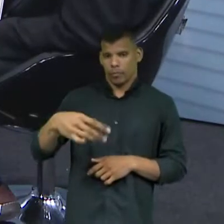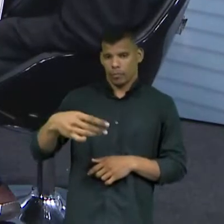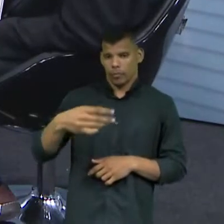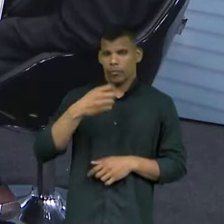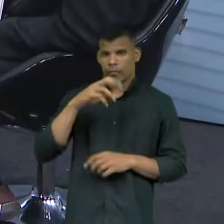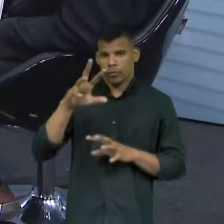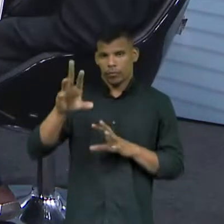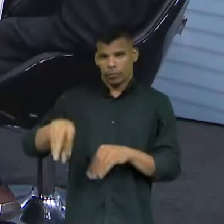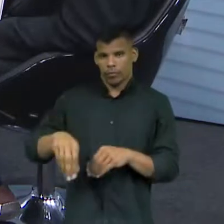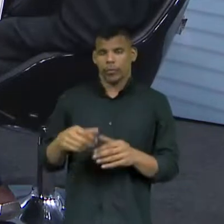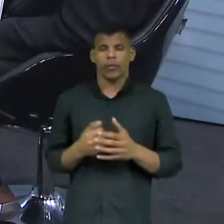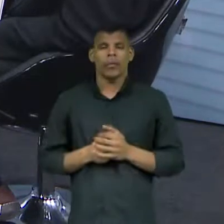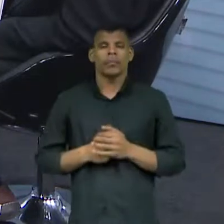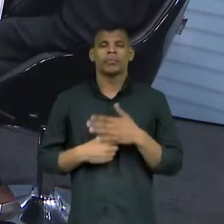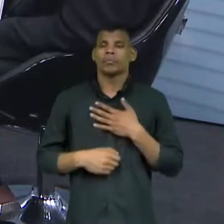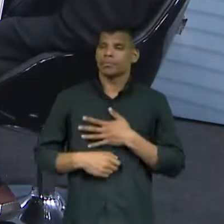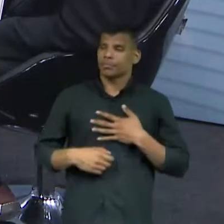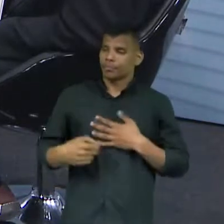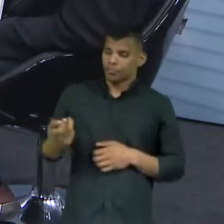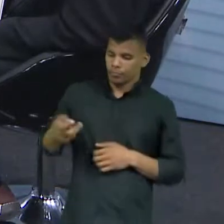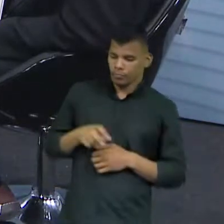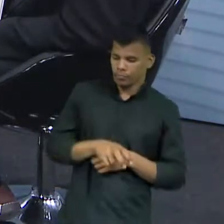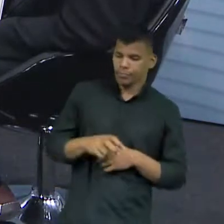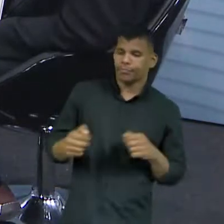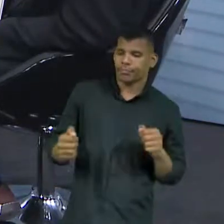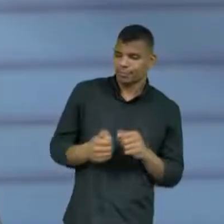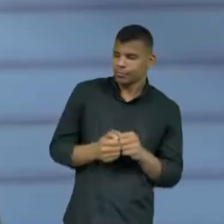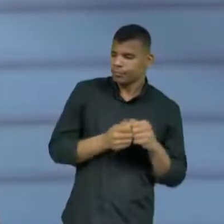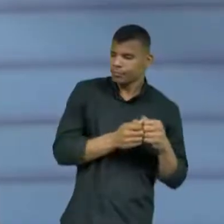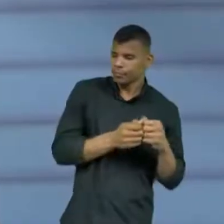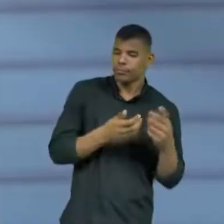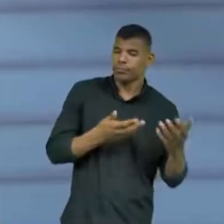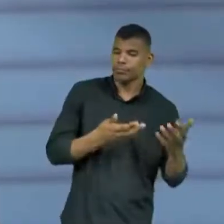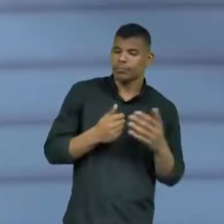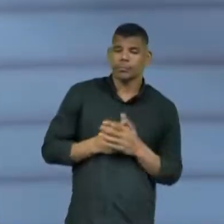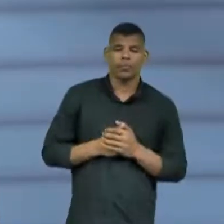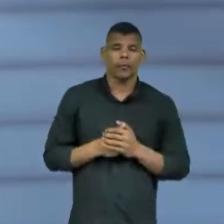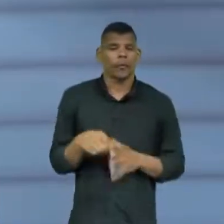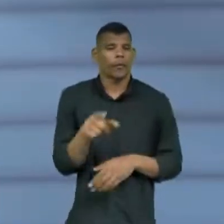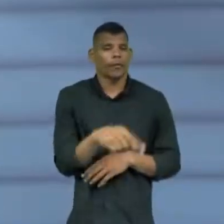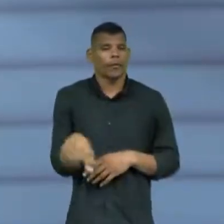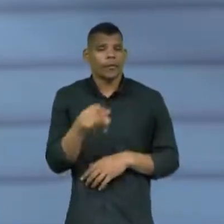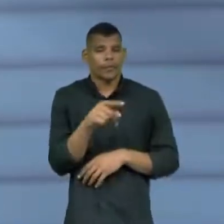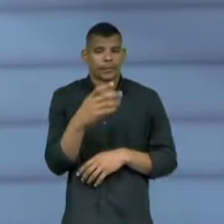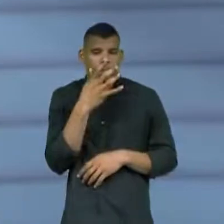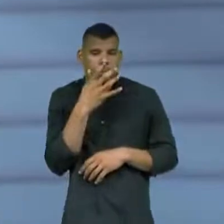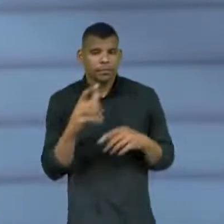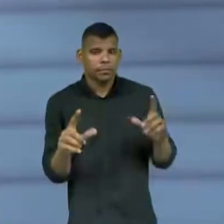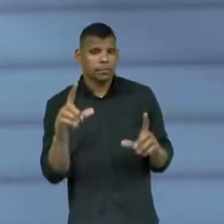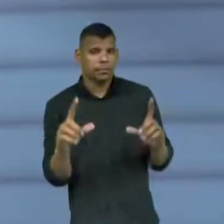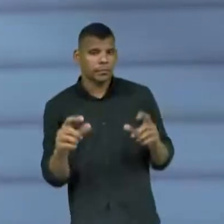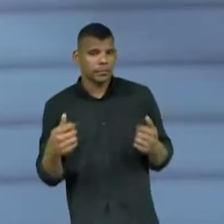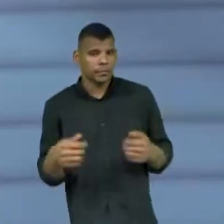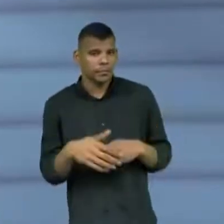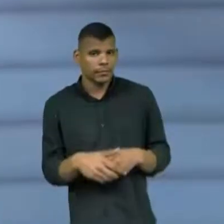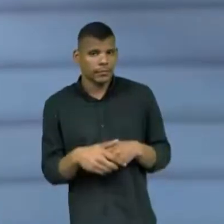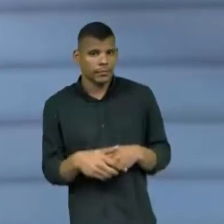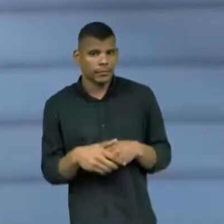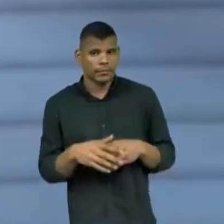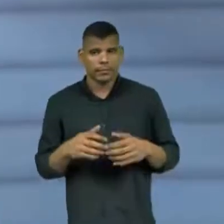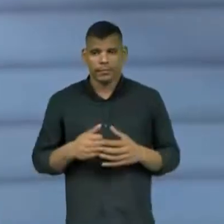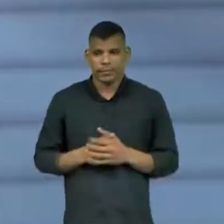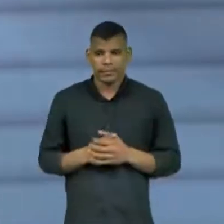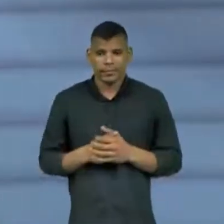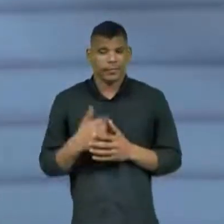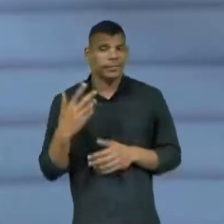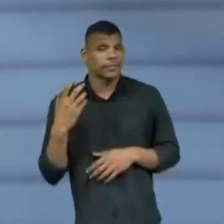noite, Renato. Um prazer enorme estar aqui com vocês. Cumprimento os telespectadores da TV Assembleia. Estamos e os nossos ouvintes da